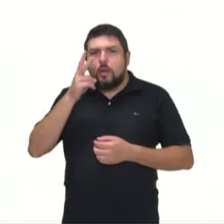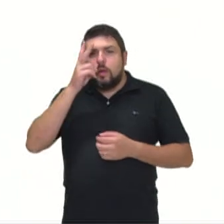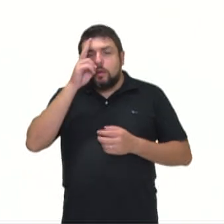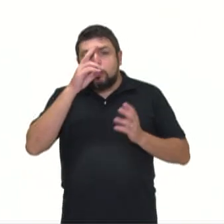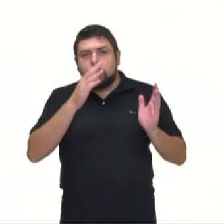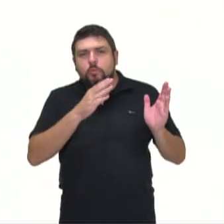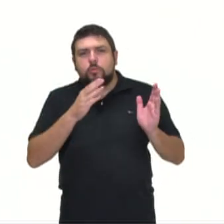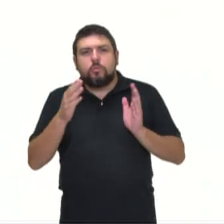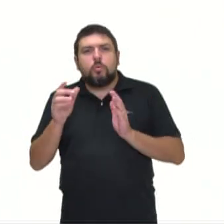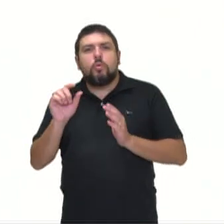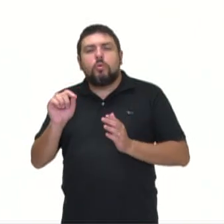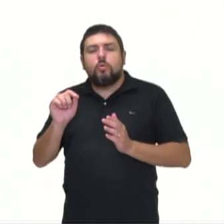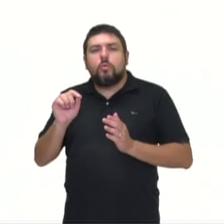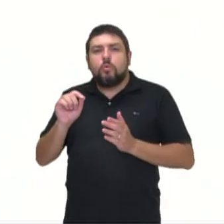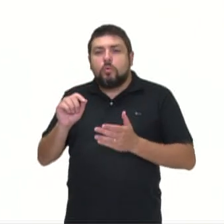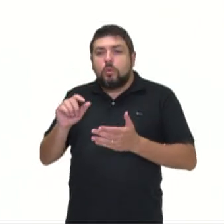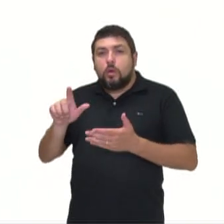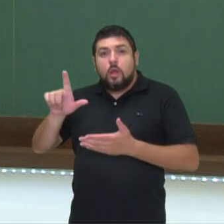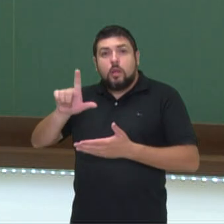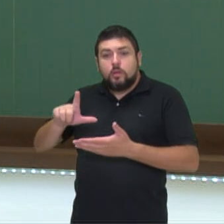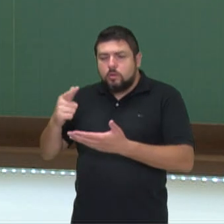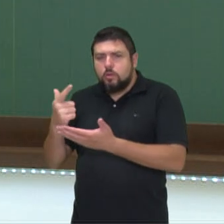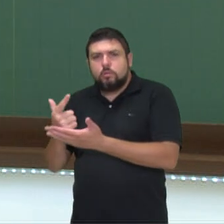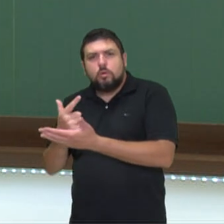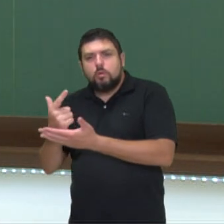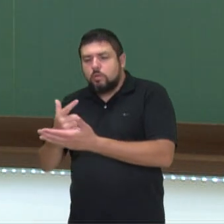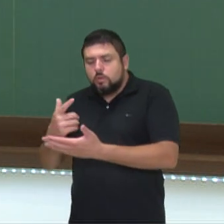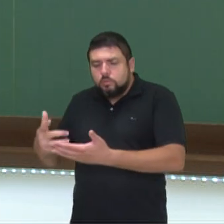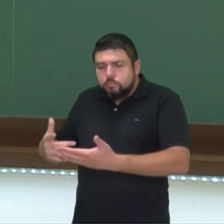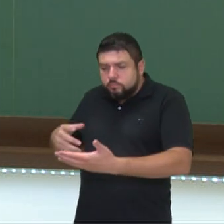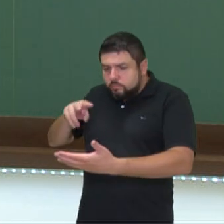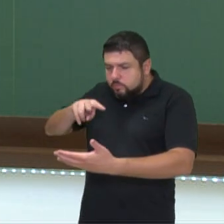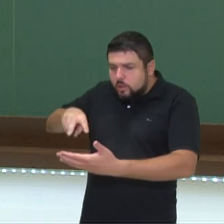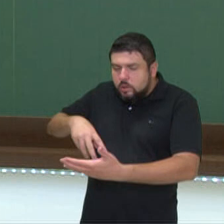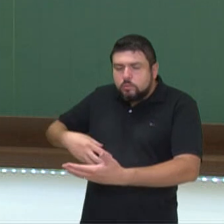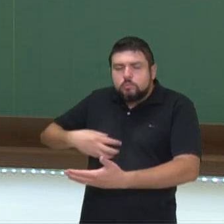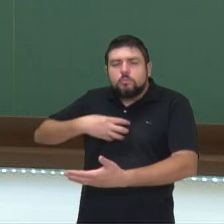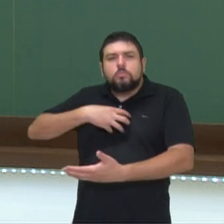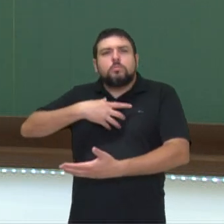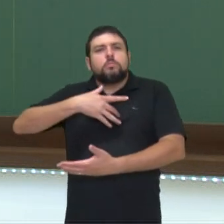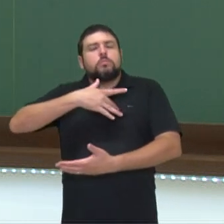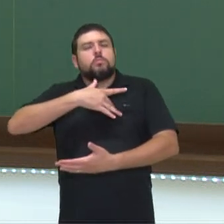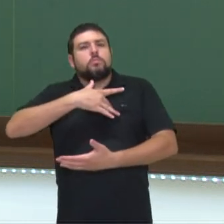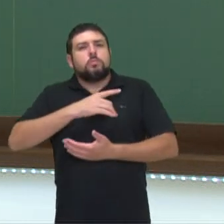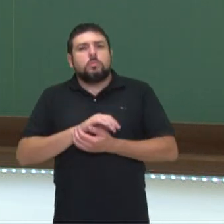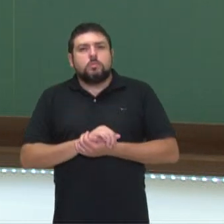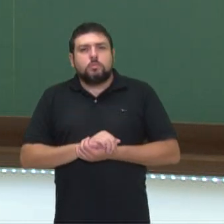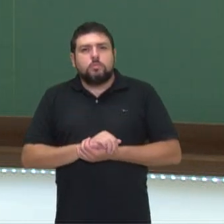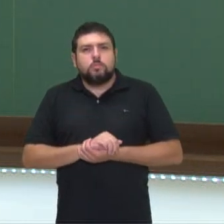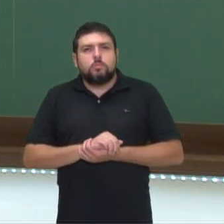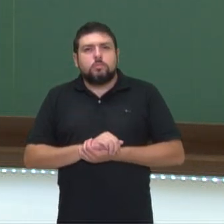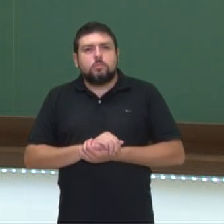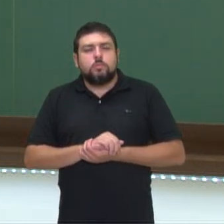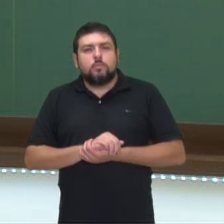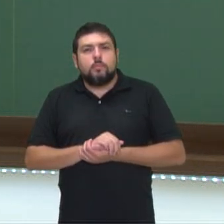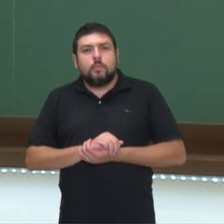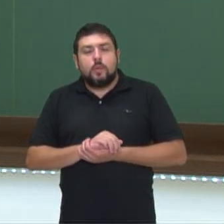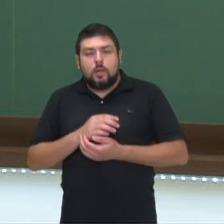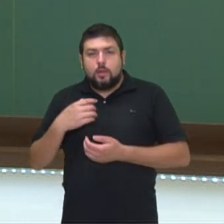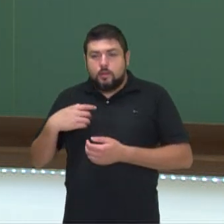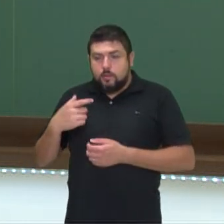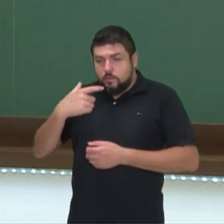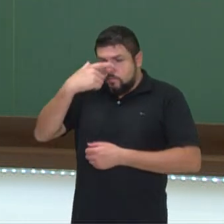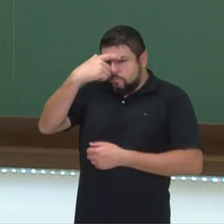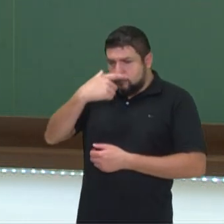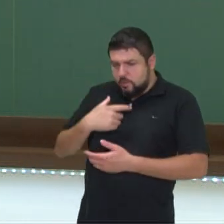pela literatura. E falando disso, já que a personagem desse conto é apaixonada pela literatura,